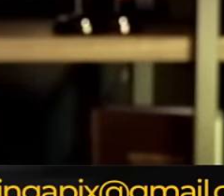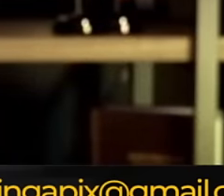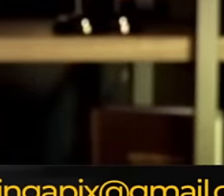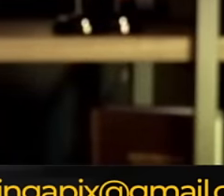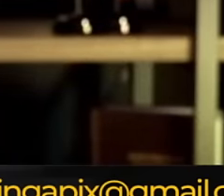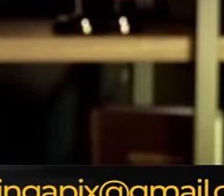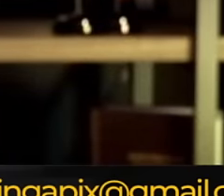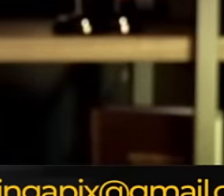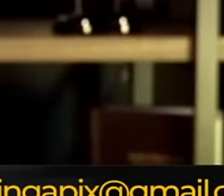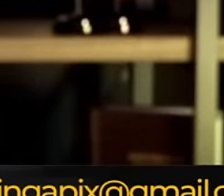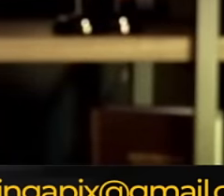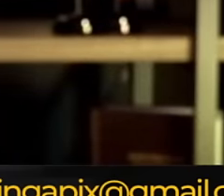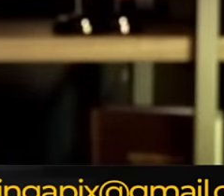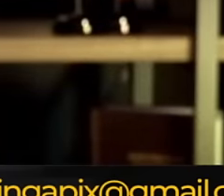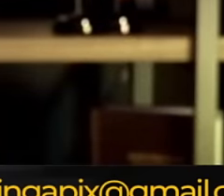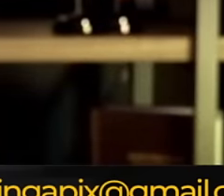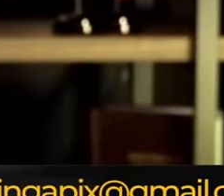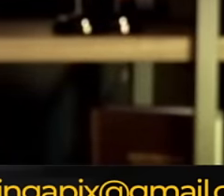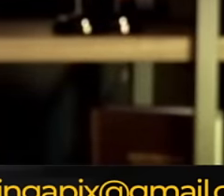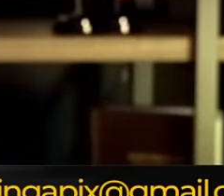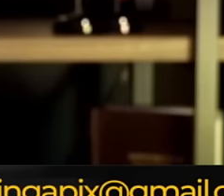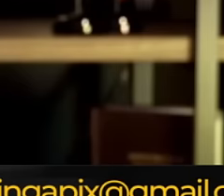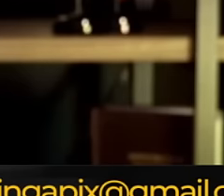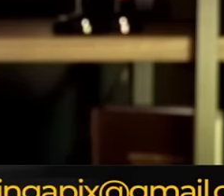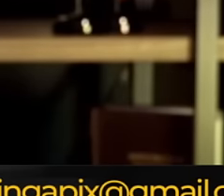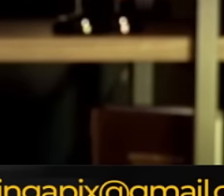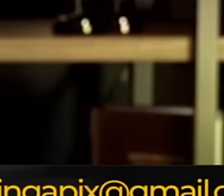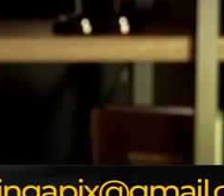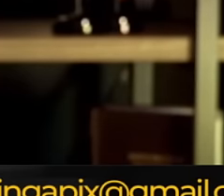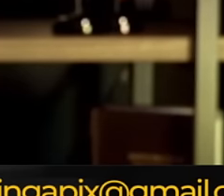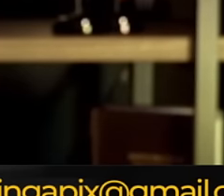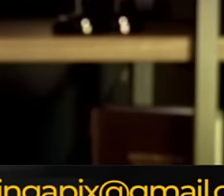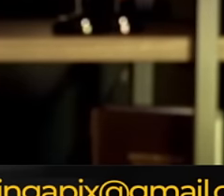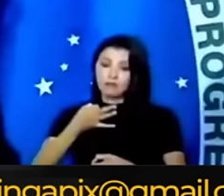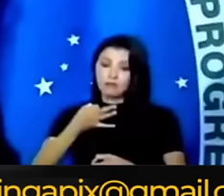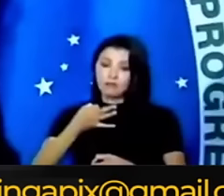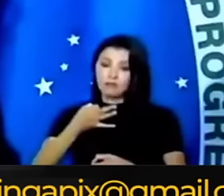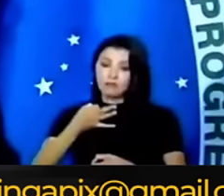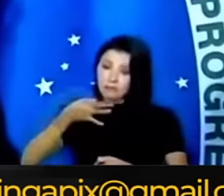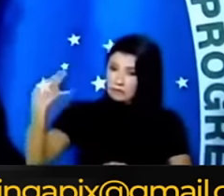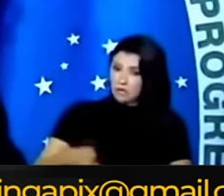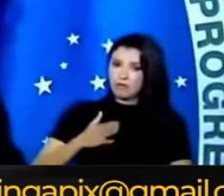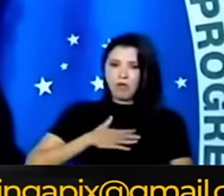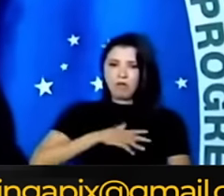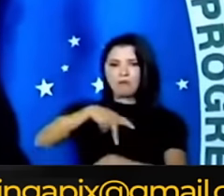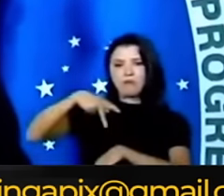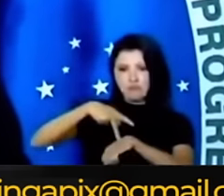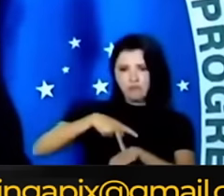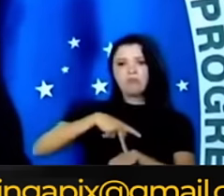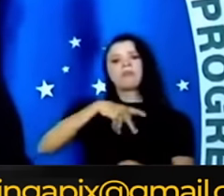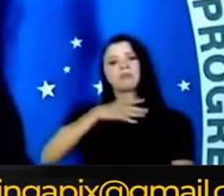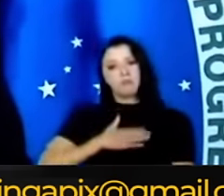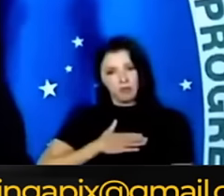concordam com Israel então isso não é a posição do Brasil isso é a posição dele fique claro isso a gente